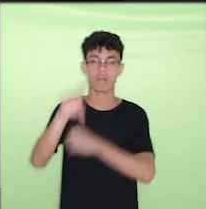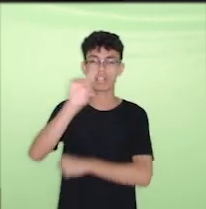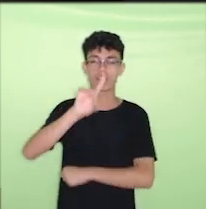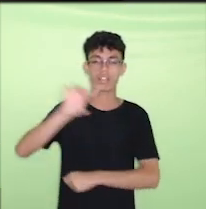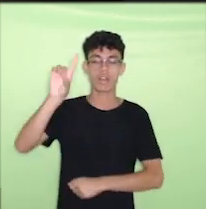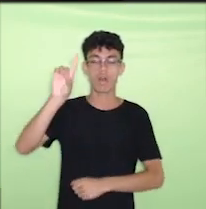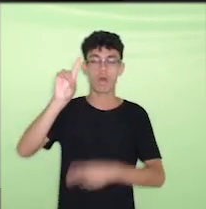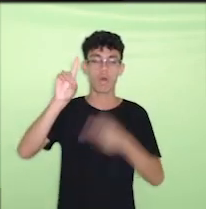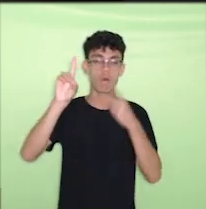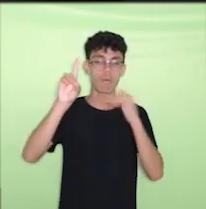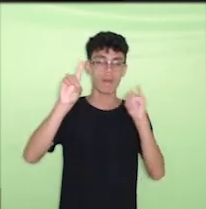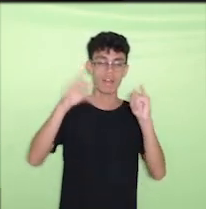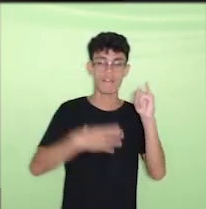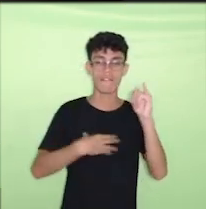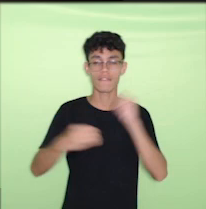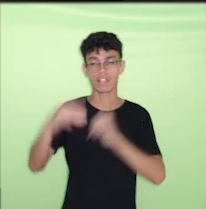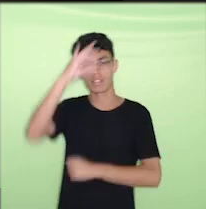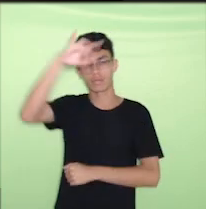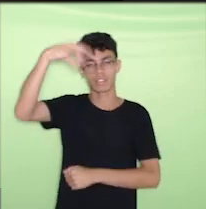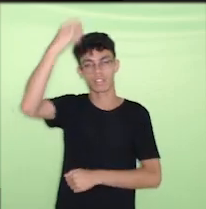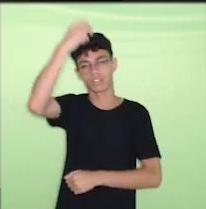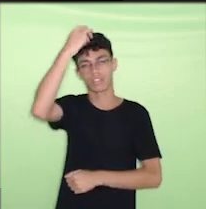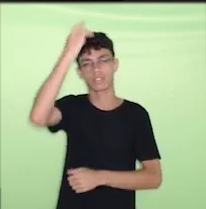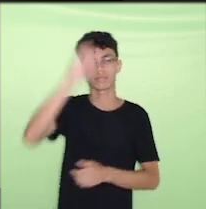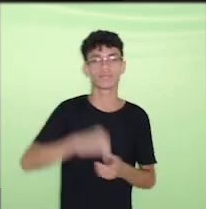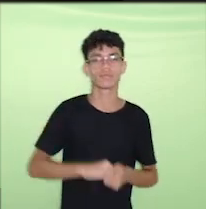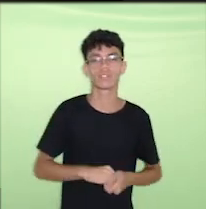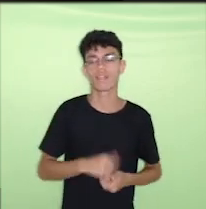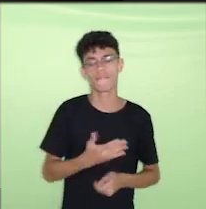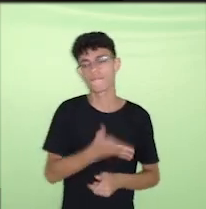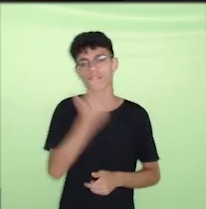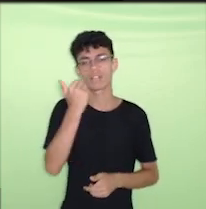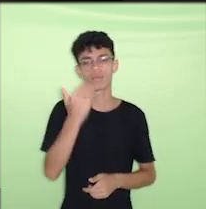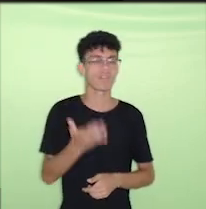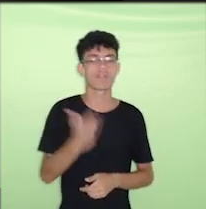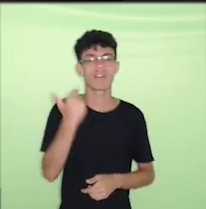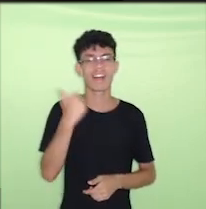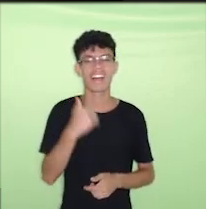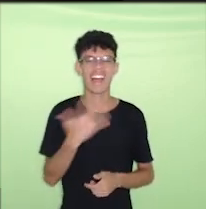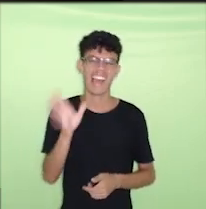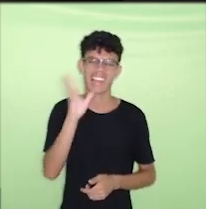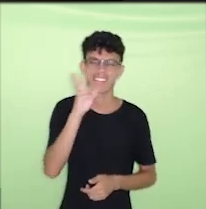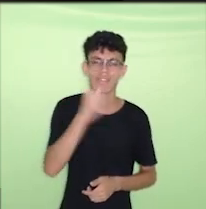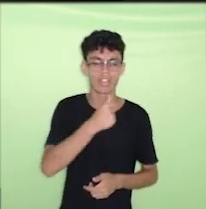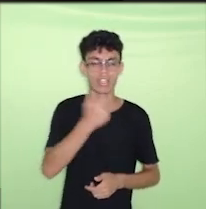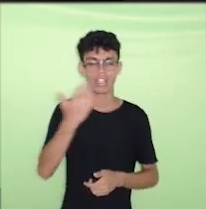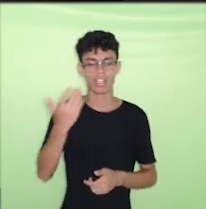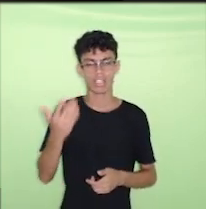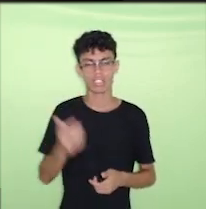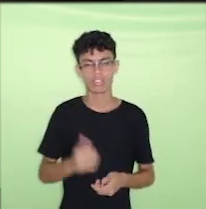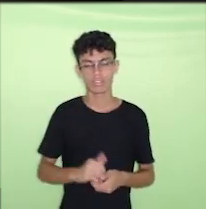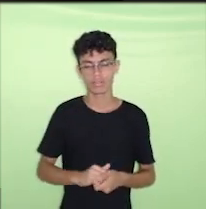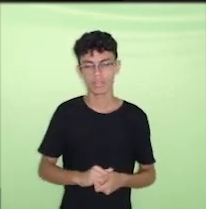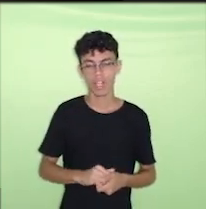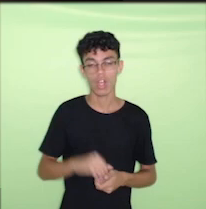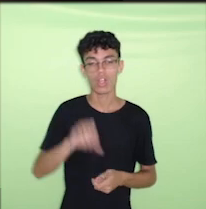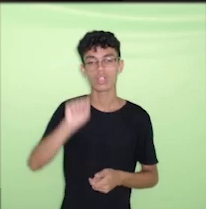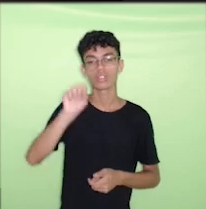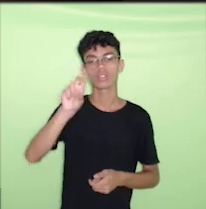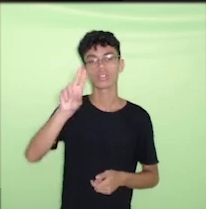ao Espírito Santo. Vamos, vamos, como é lerda!